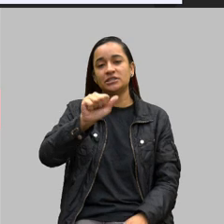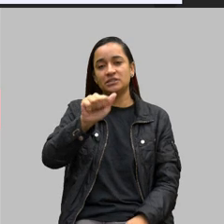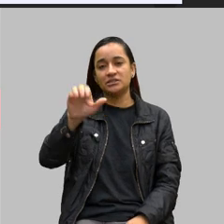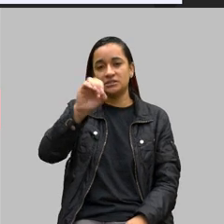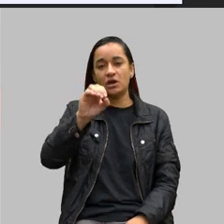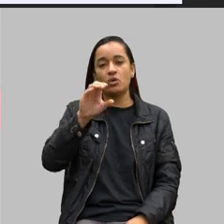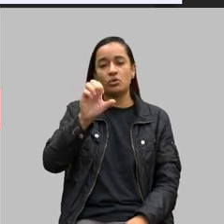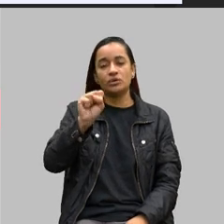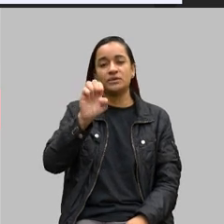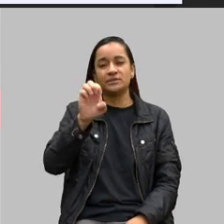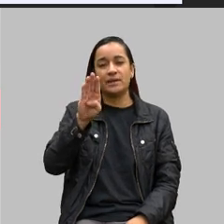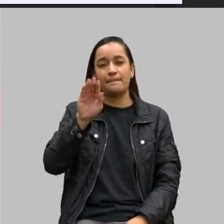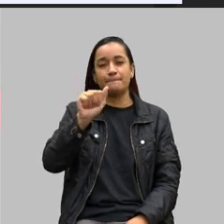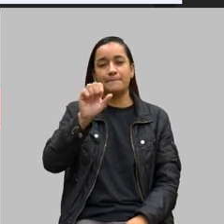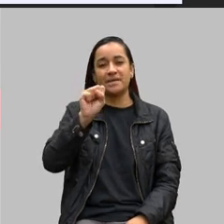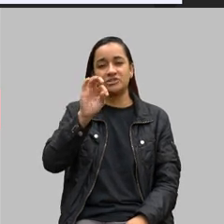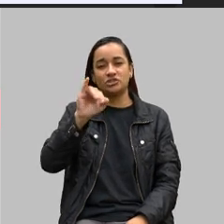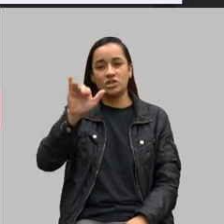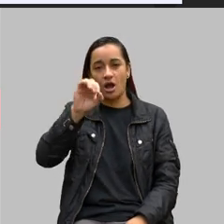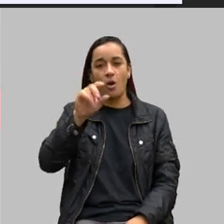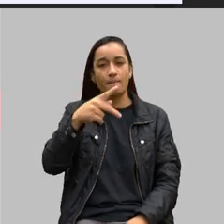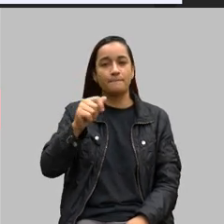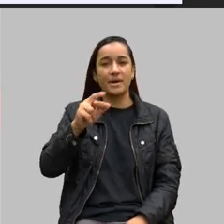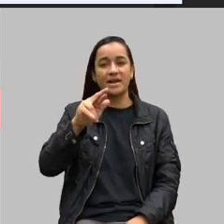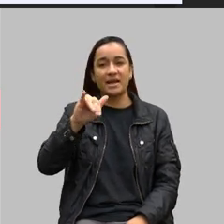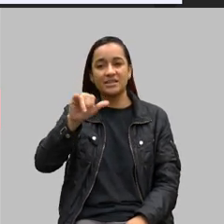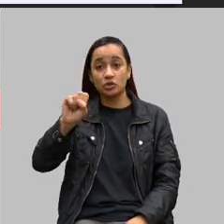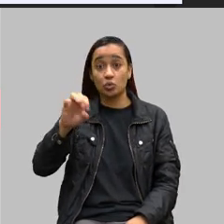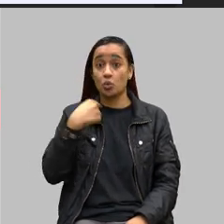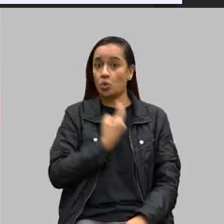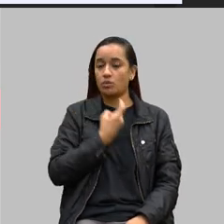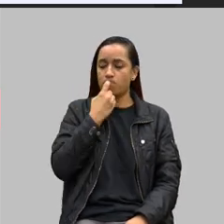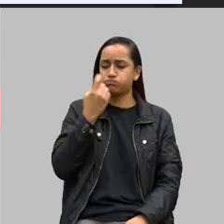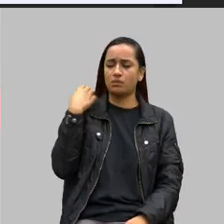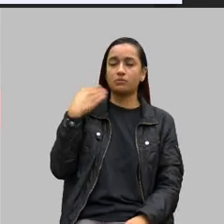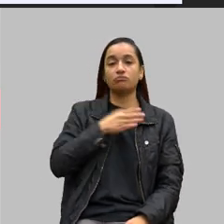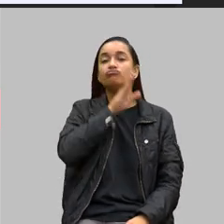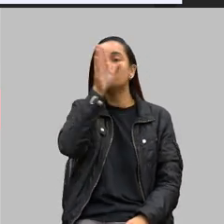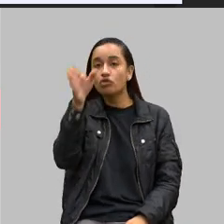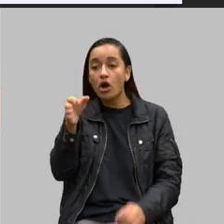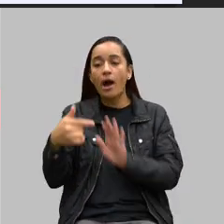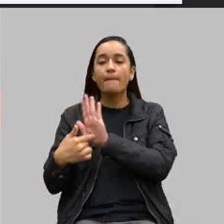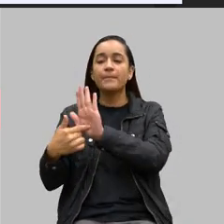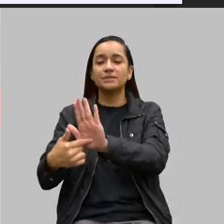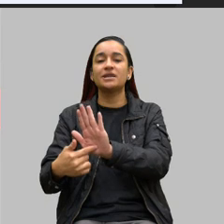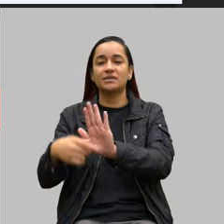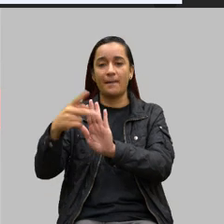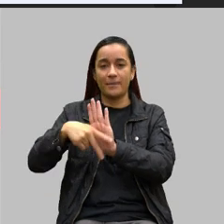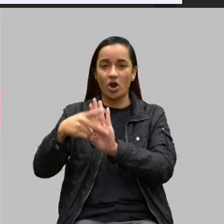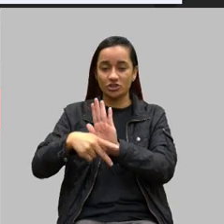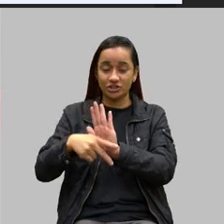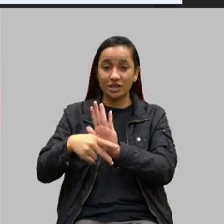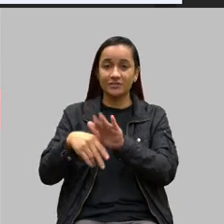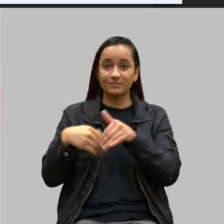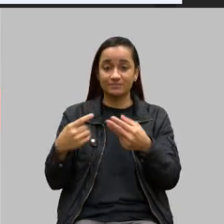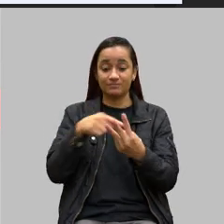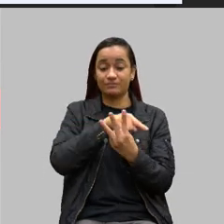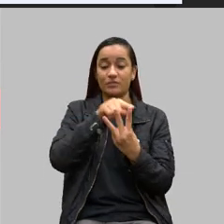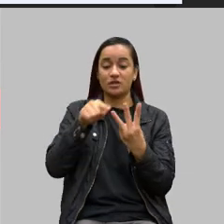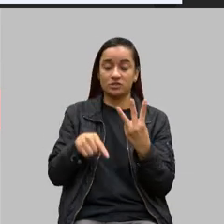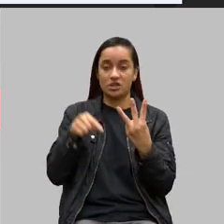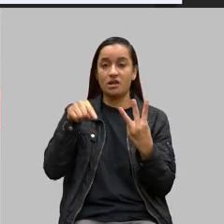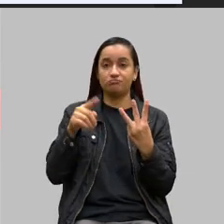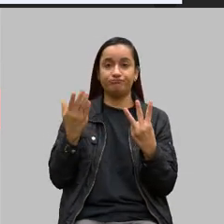recentemente até para apresentar né paraas lideranças locais eh esse projeto mas esses três concessões